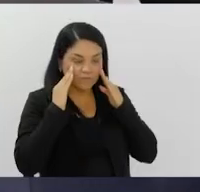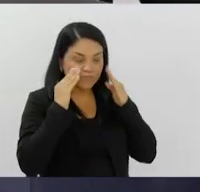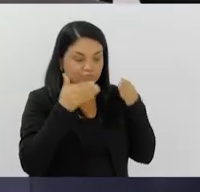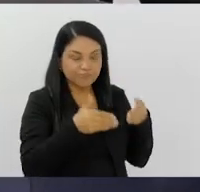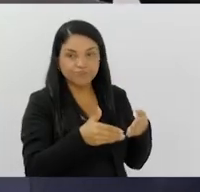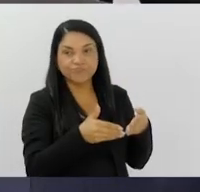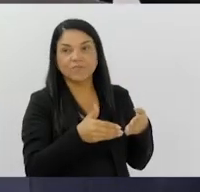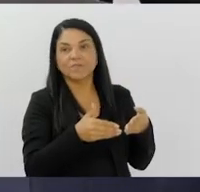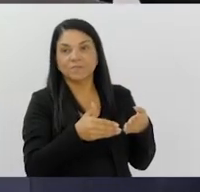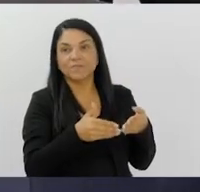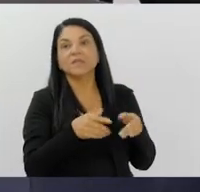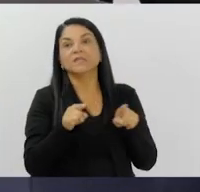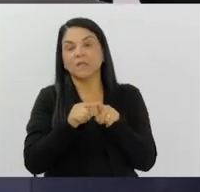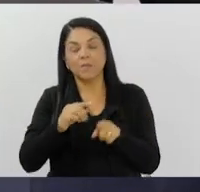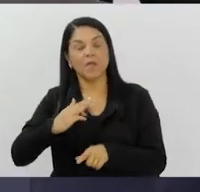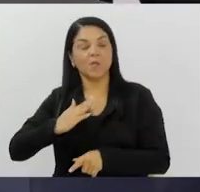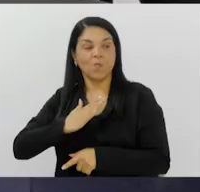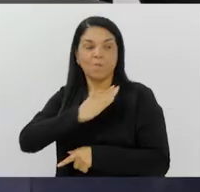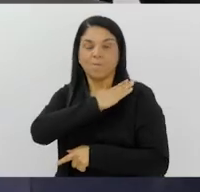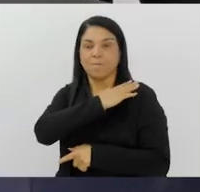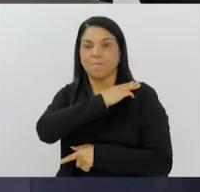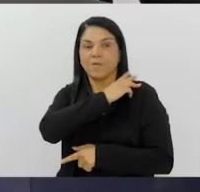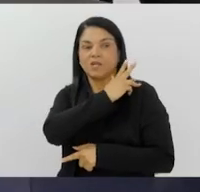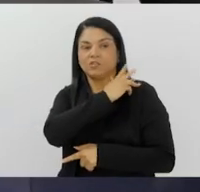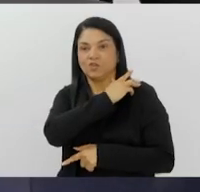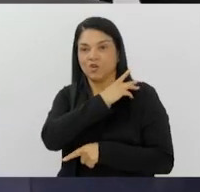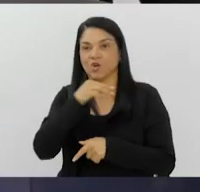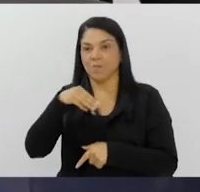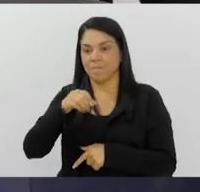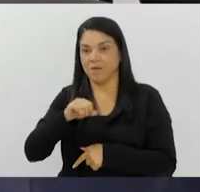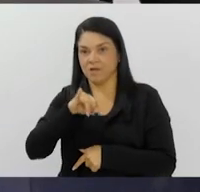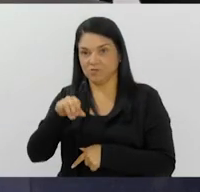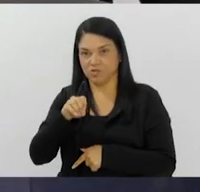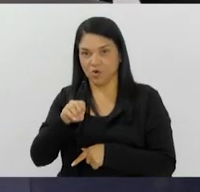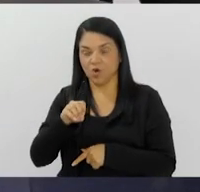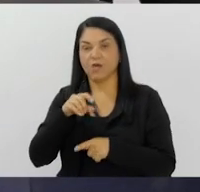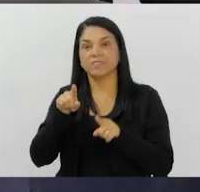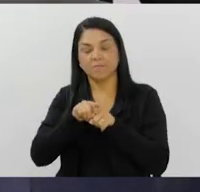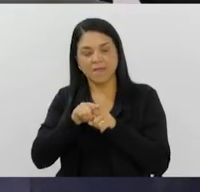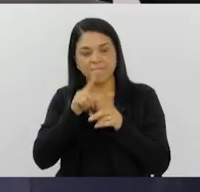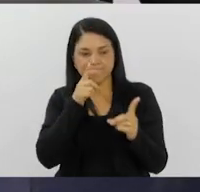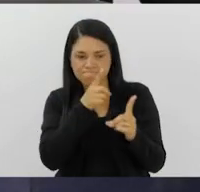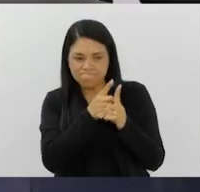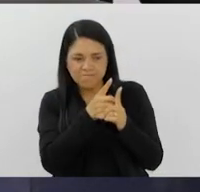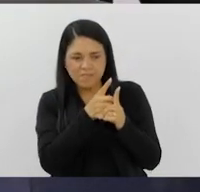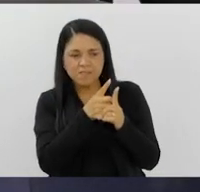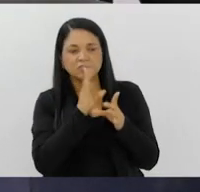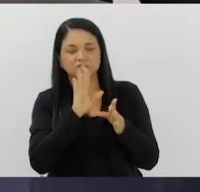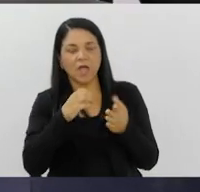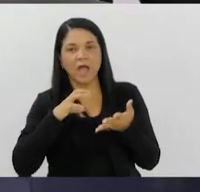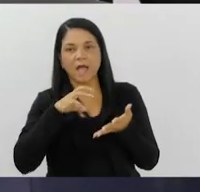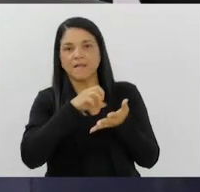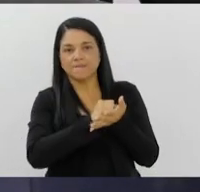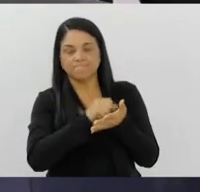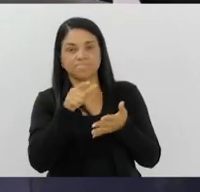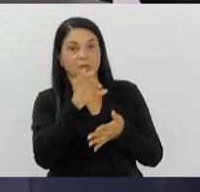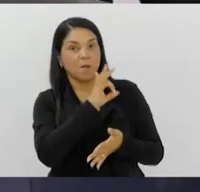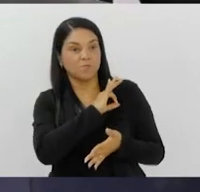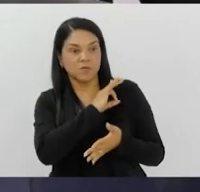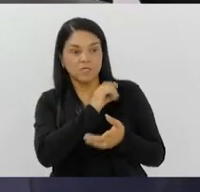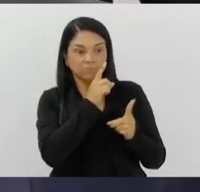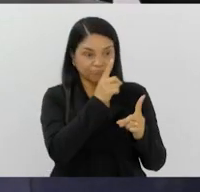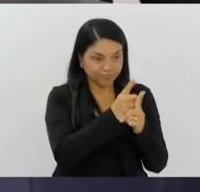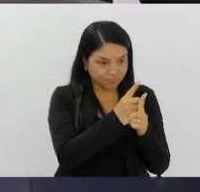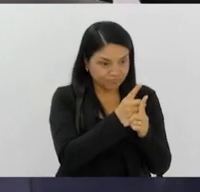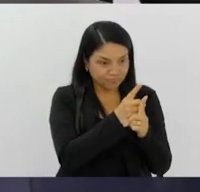a questão que o próprio Major falou também a questão de ver quem já tem ficha criminal e e e vai ser identificado se der